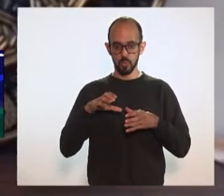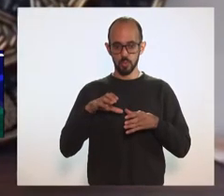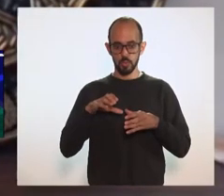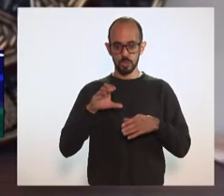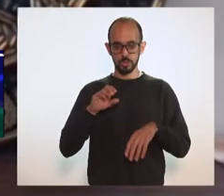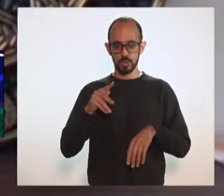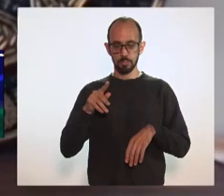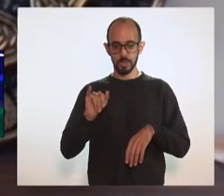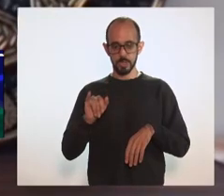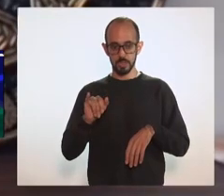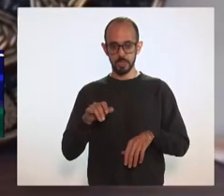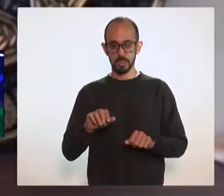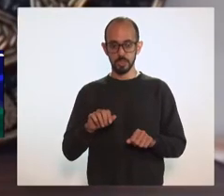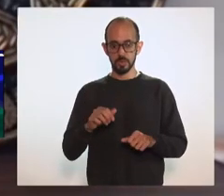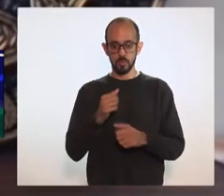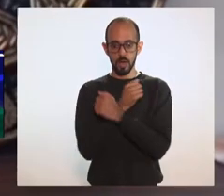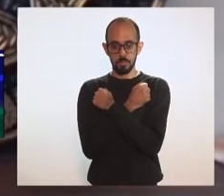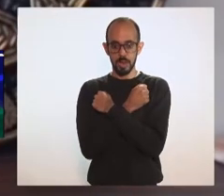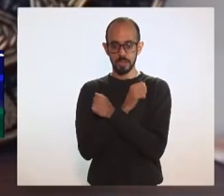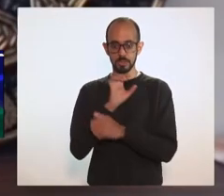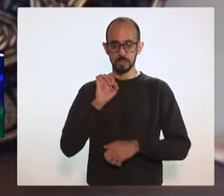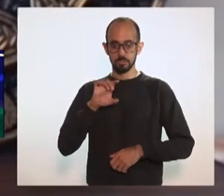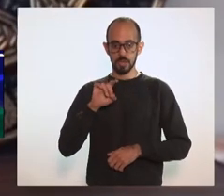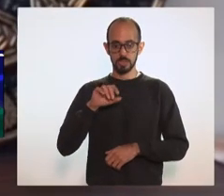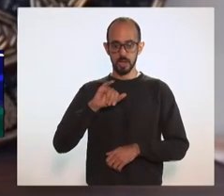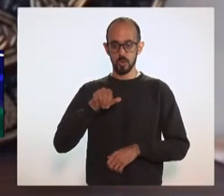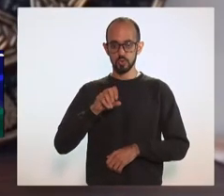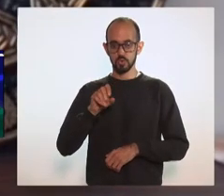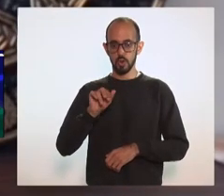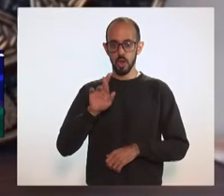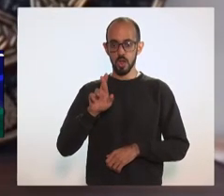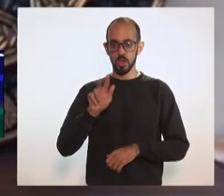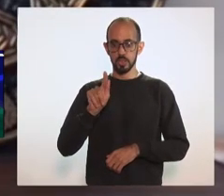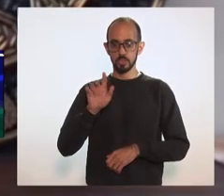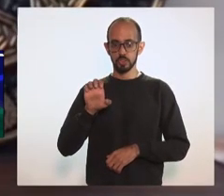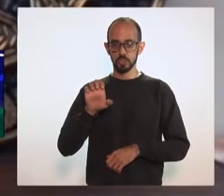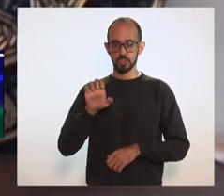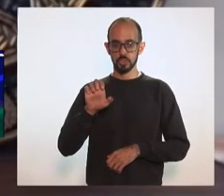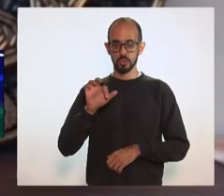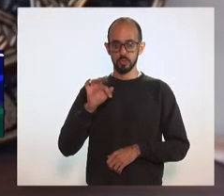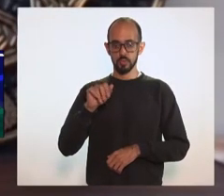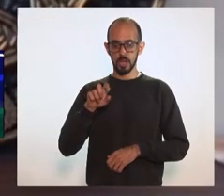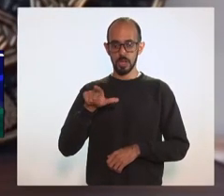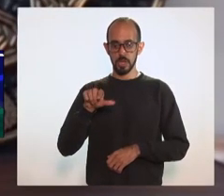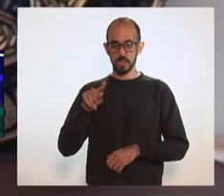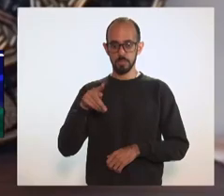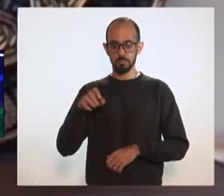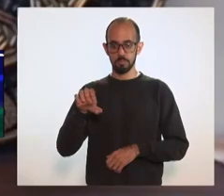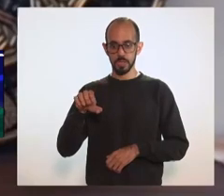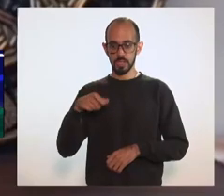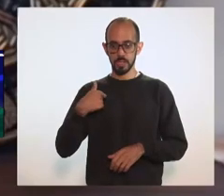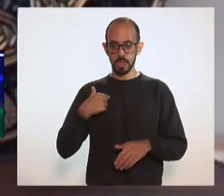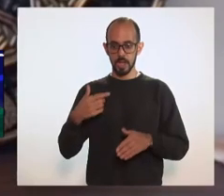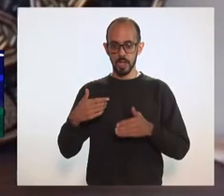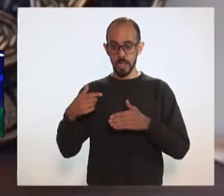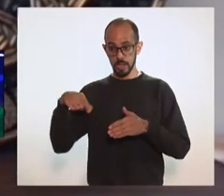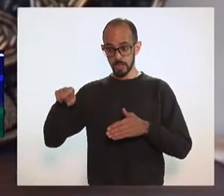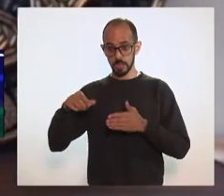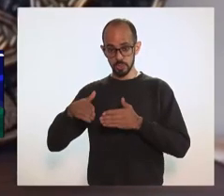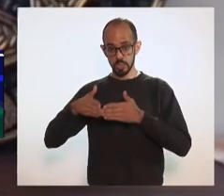mandar um abraço especial ao deputado Jorge Felipe Neto, que está licenciado conosco, mas que muito